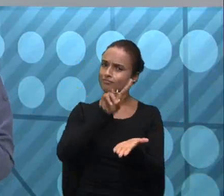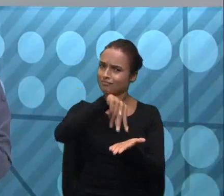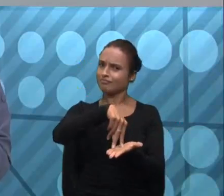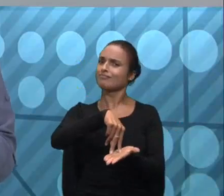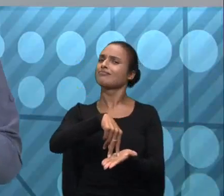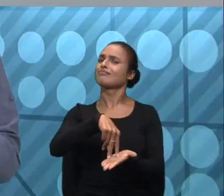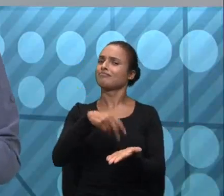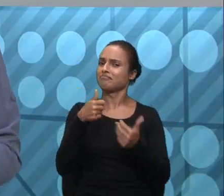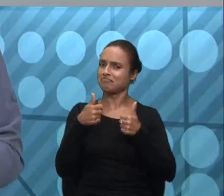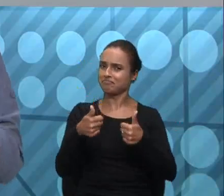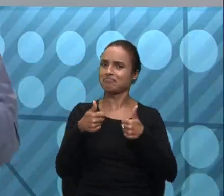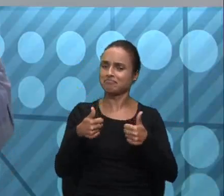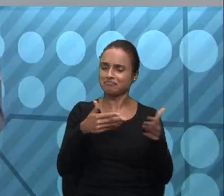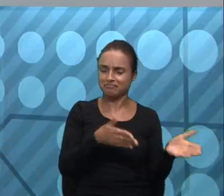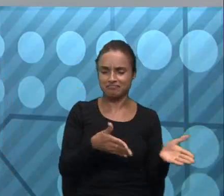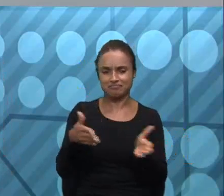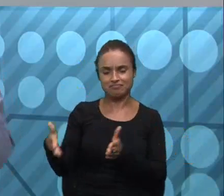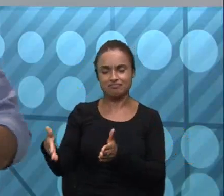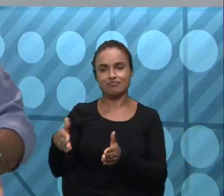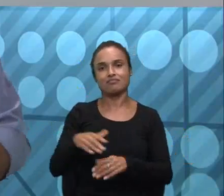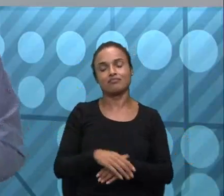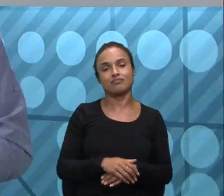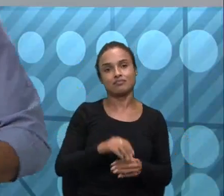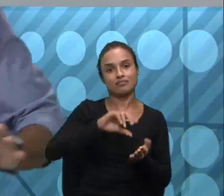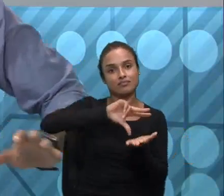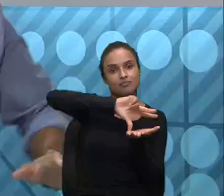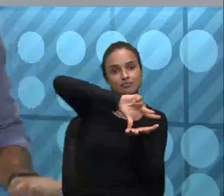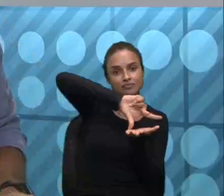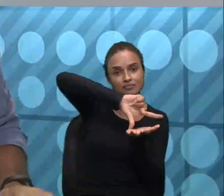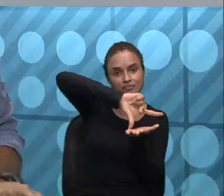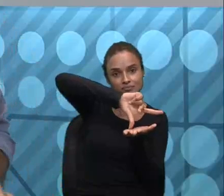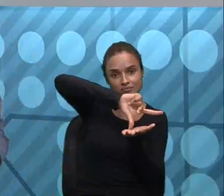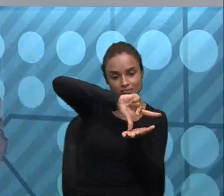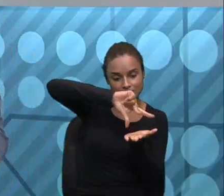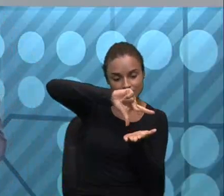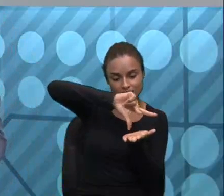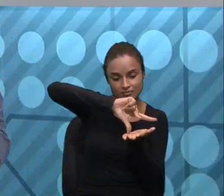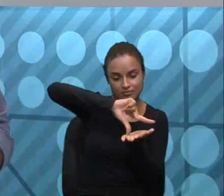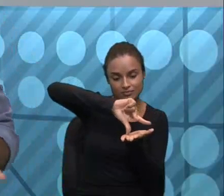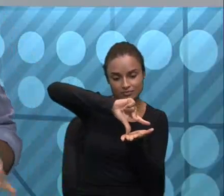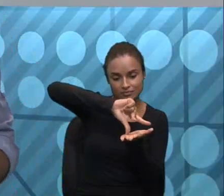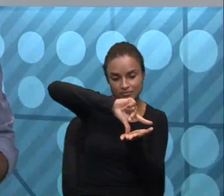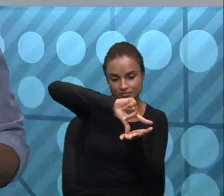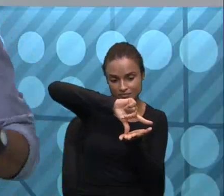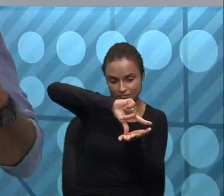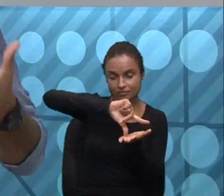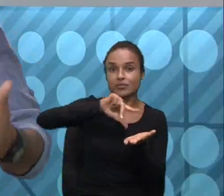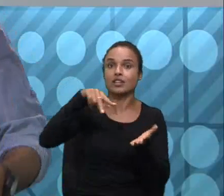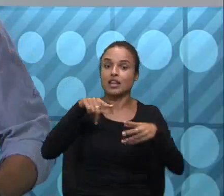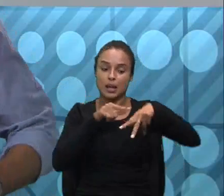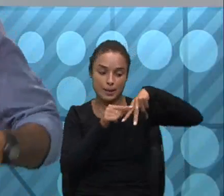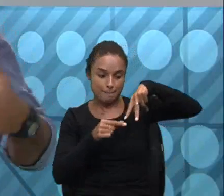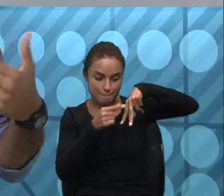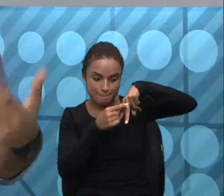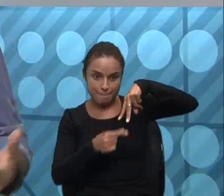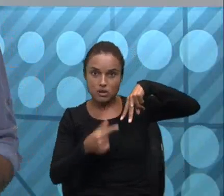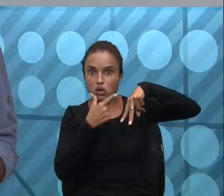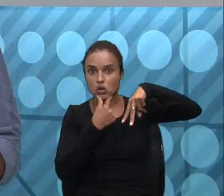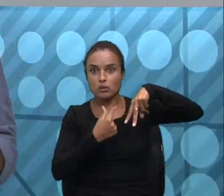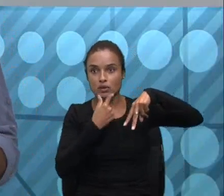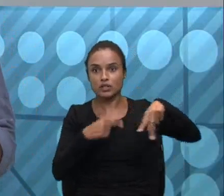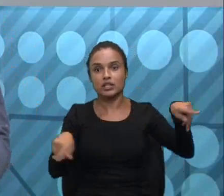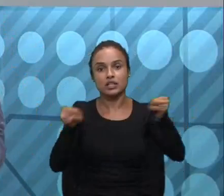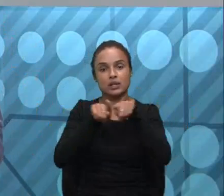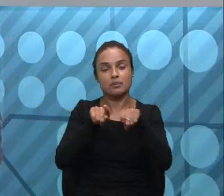das pernas e a abdução do ombro. A abdução do ombro, gente, maravilha, tá? Escolheu o nome da articulação e